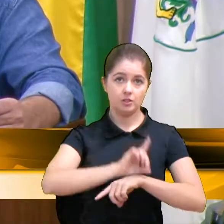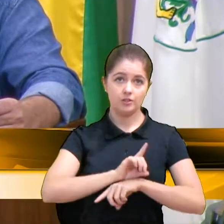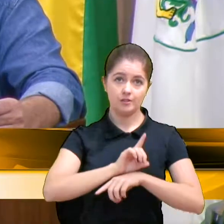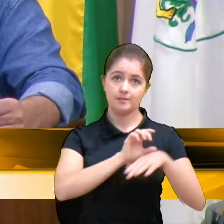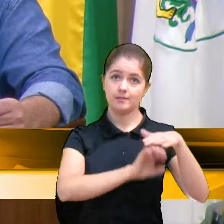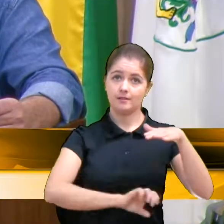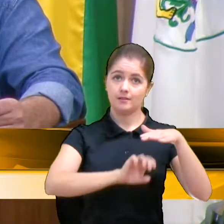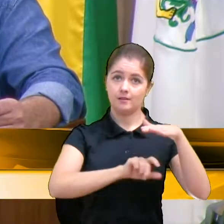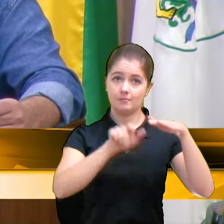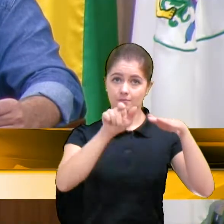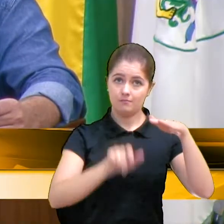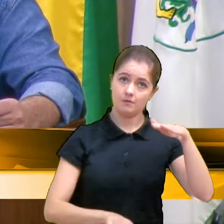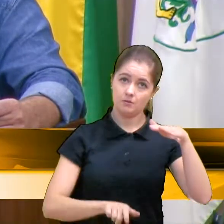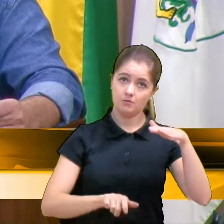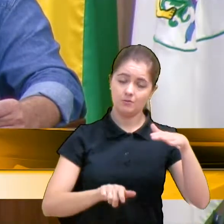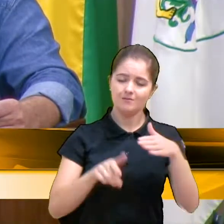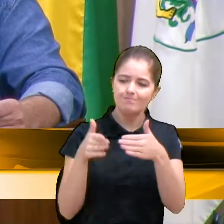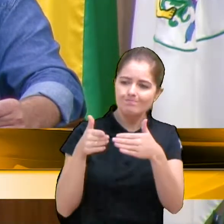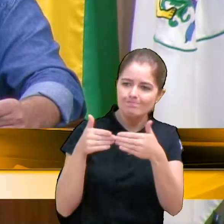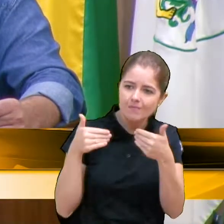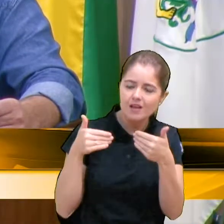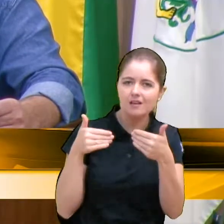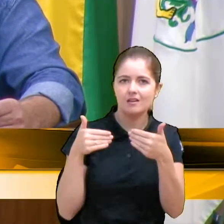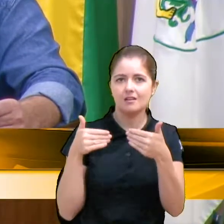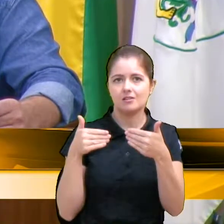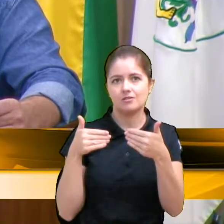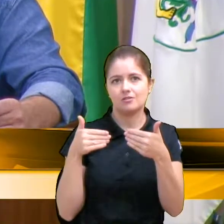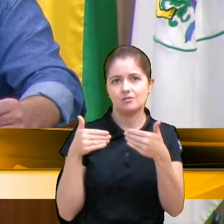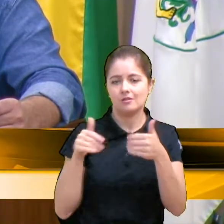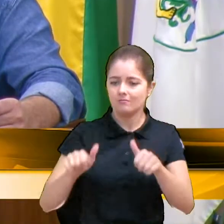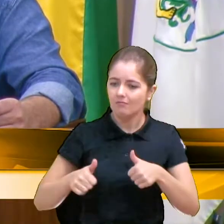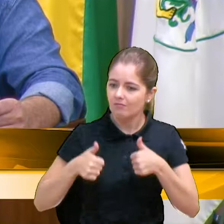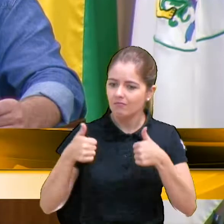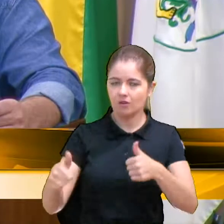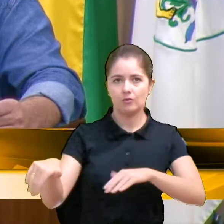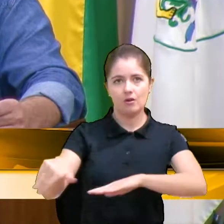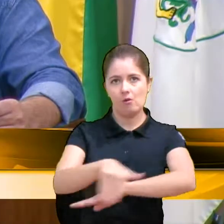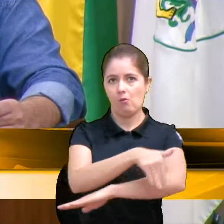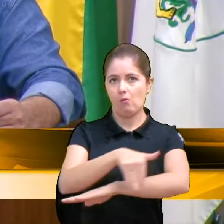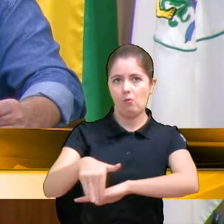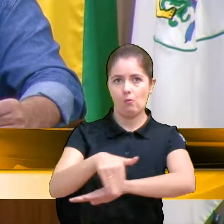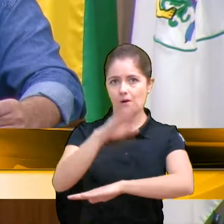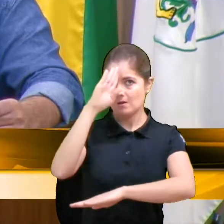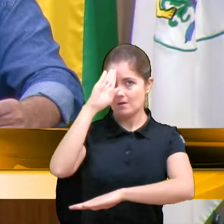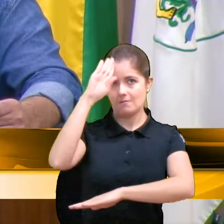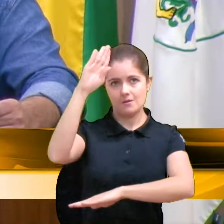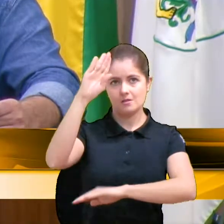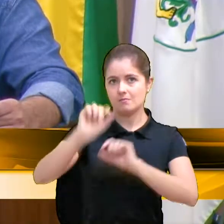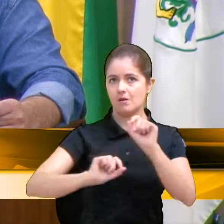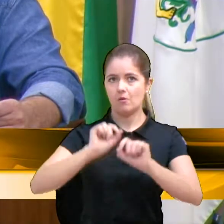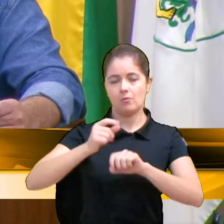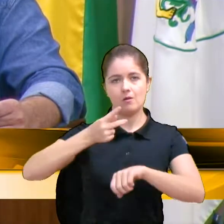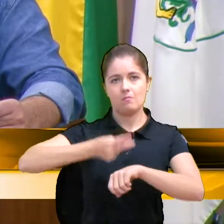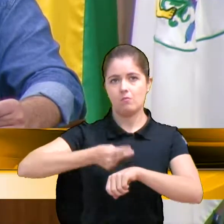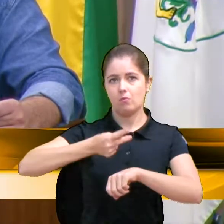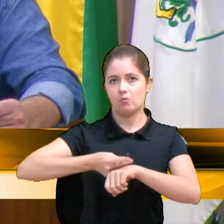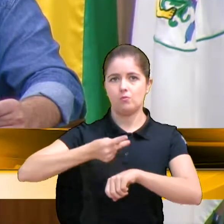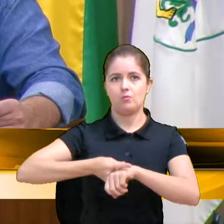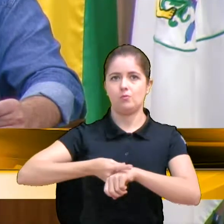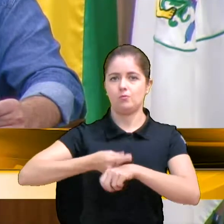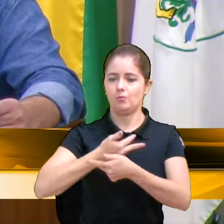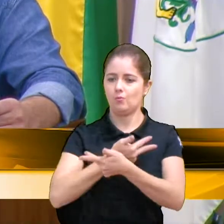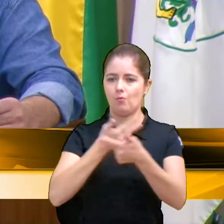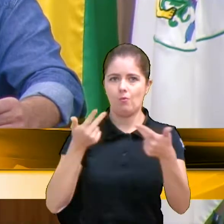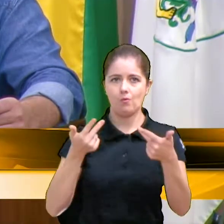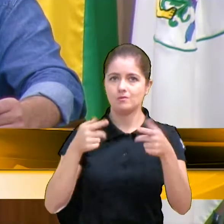Sul reivindicam melhorias em uma das estradas mais importantes para o escoamento de produto da serra para o resto